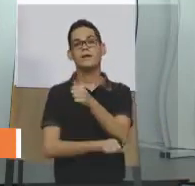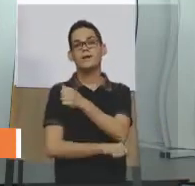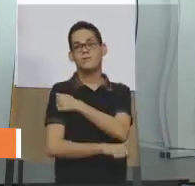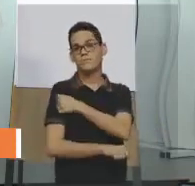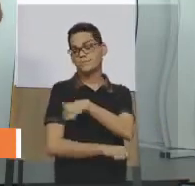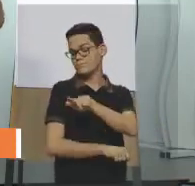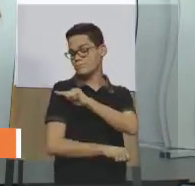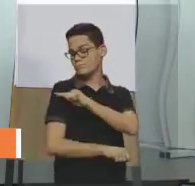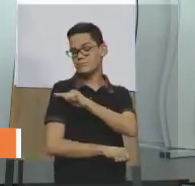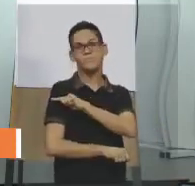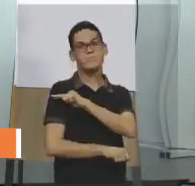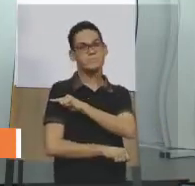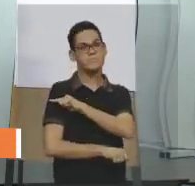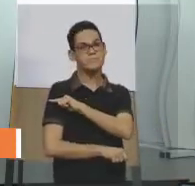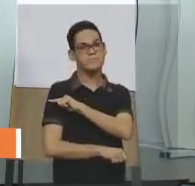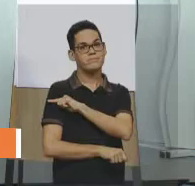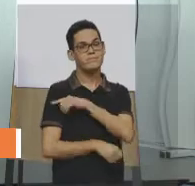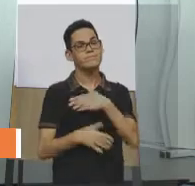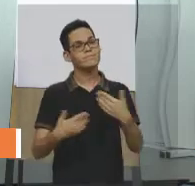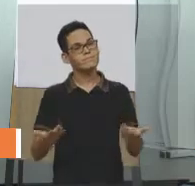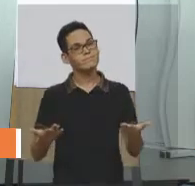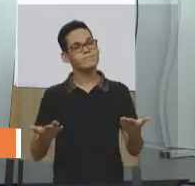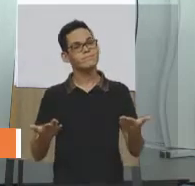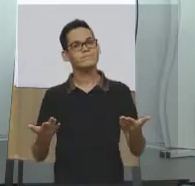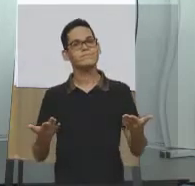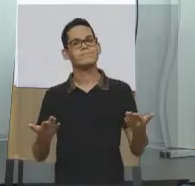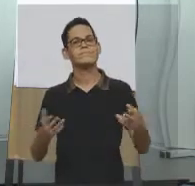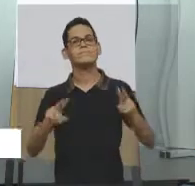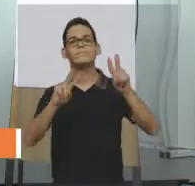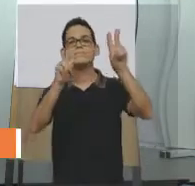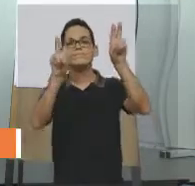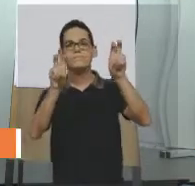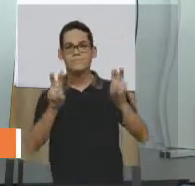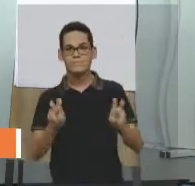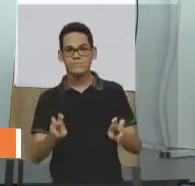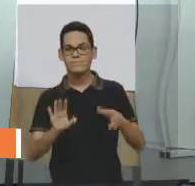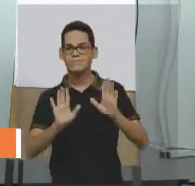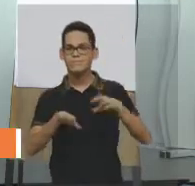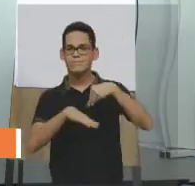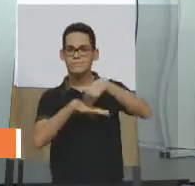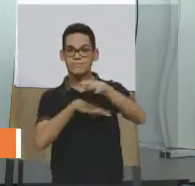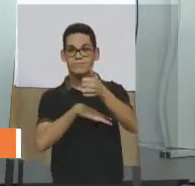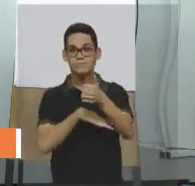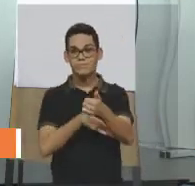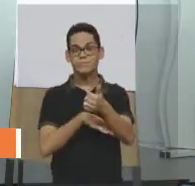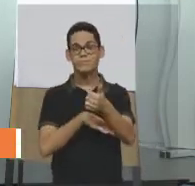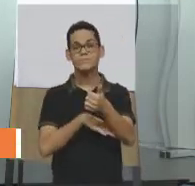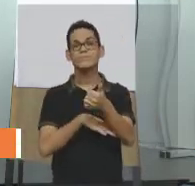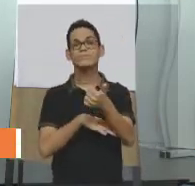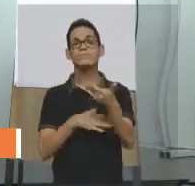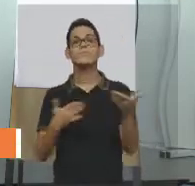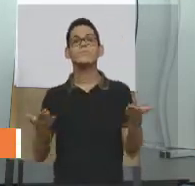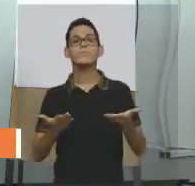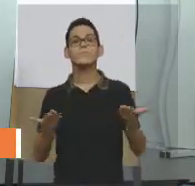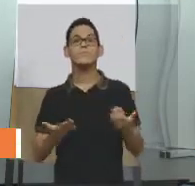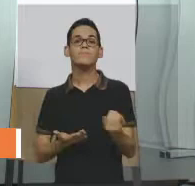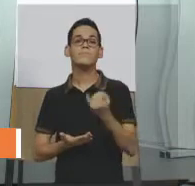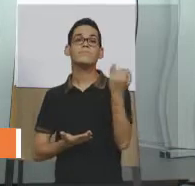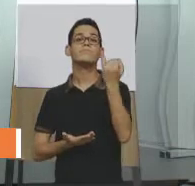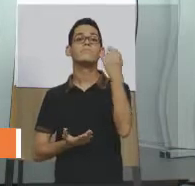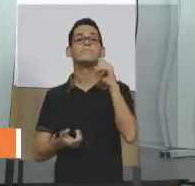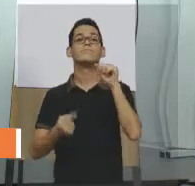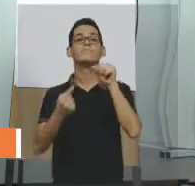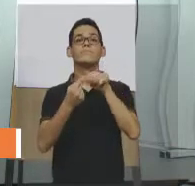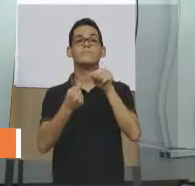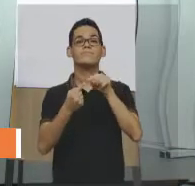ano do ensino fundamental. E esses tópicos que a Daniela citou muito bem são tópicos extremamente